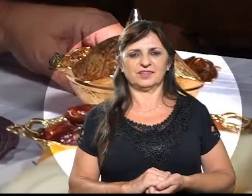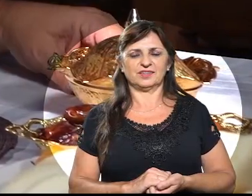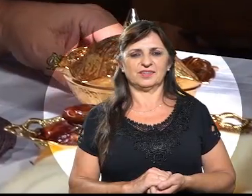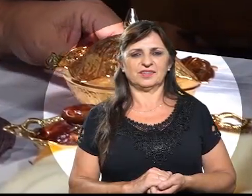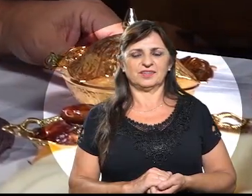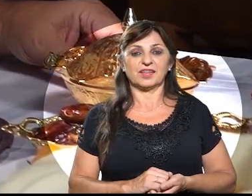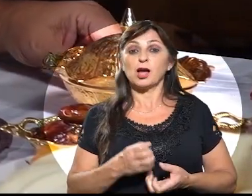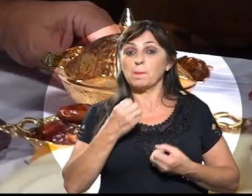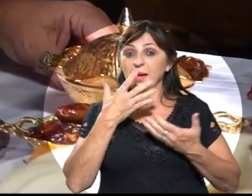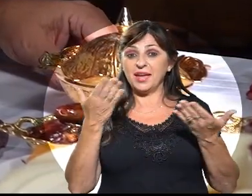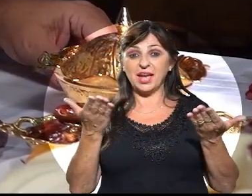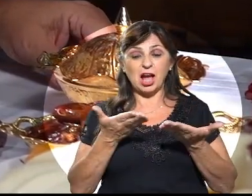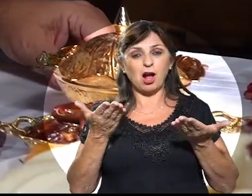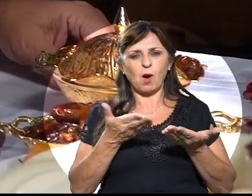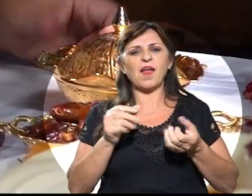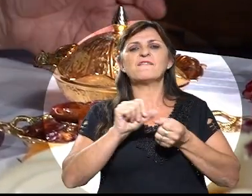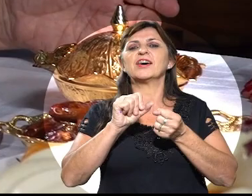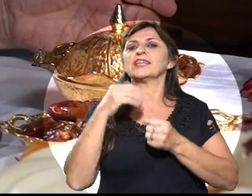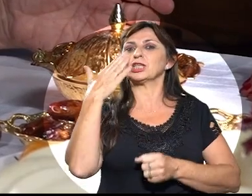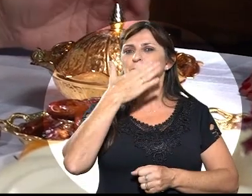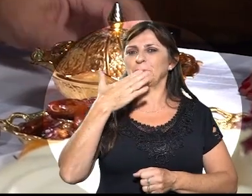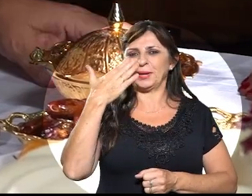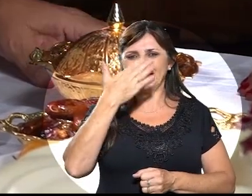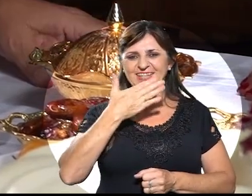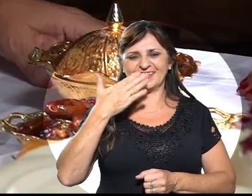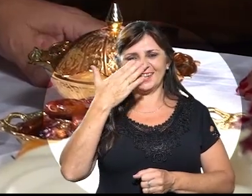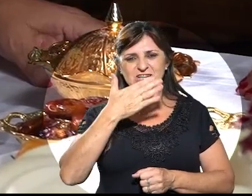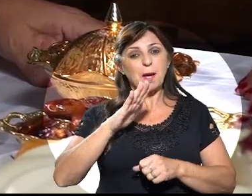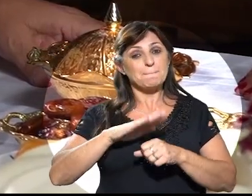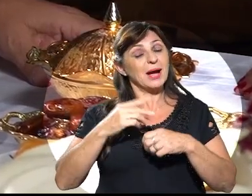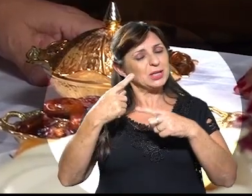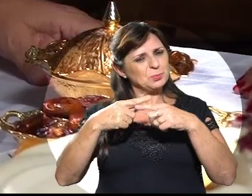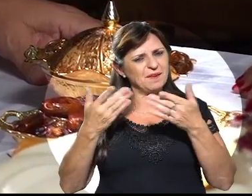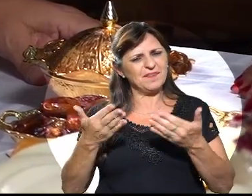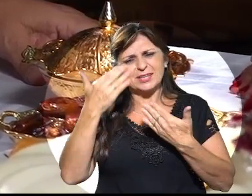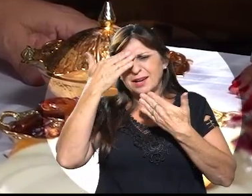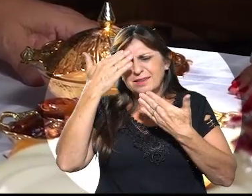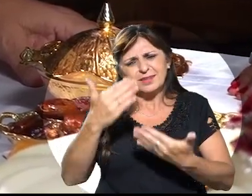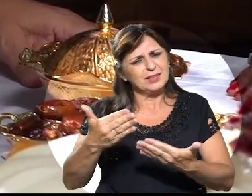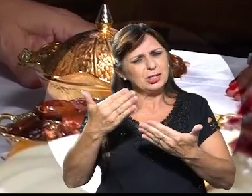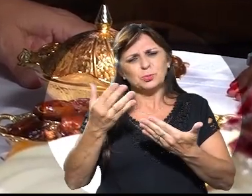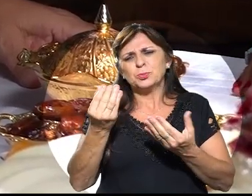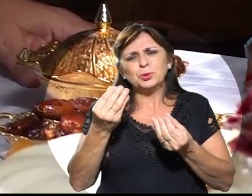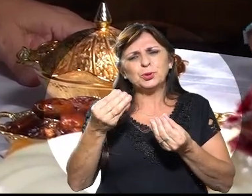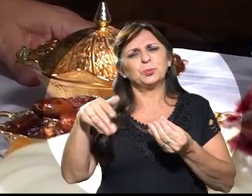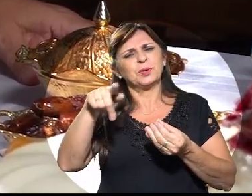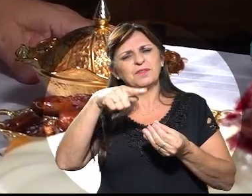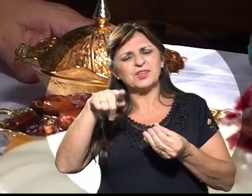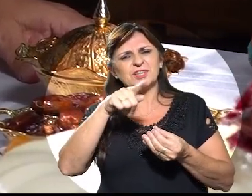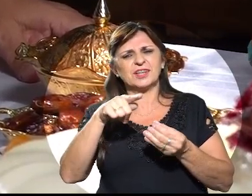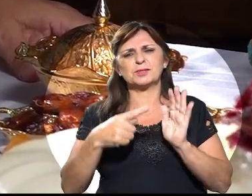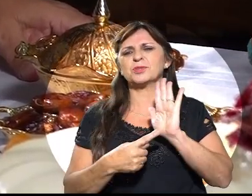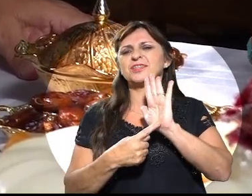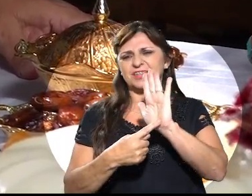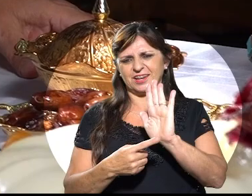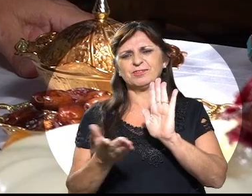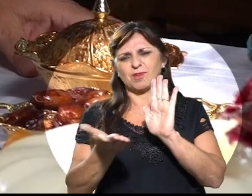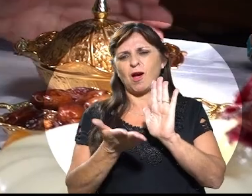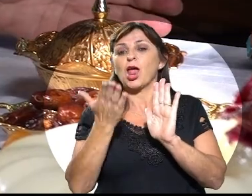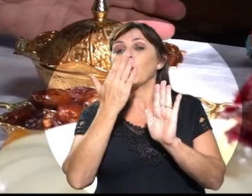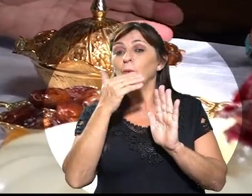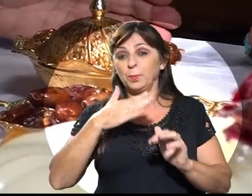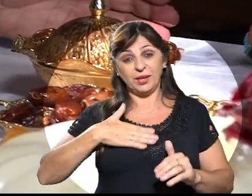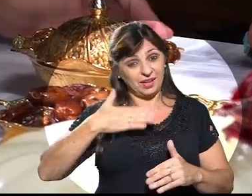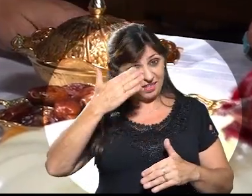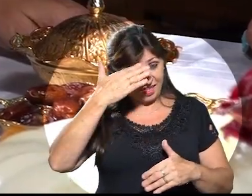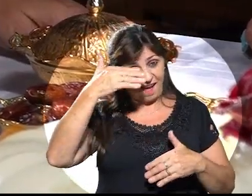Bem, agora vamos então para a sobremesa. Mais uma vez, estou agradecido por estar conhecendo a culinária árabe.